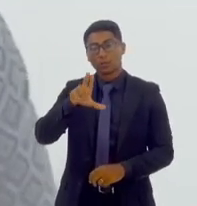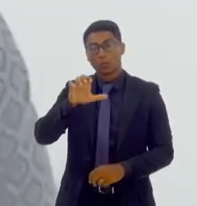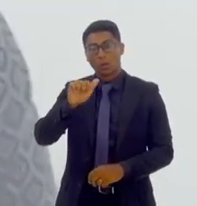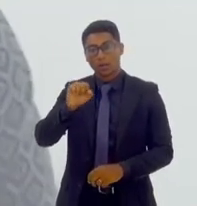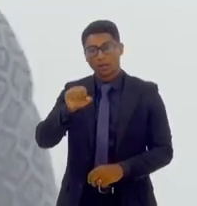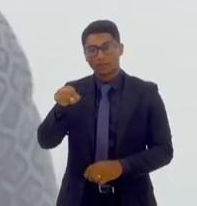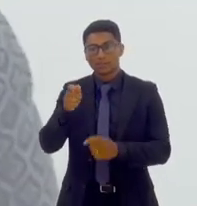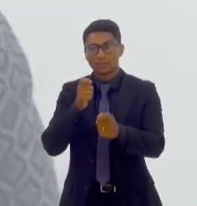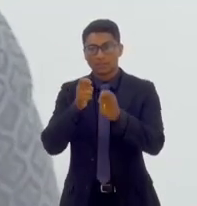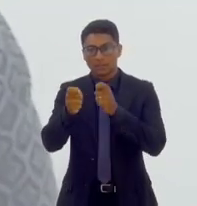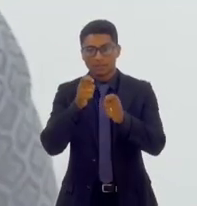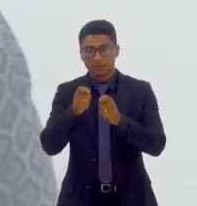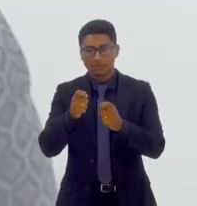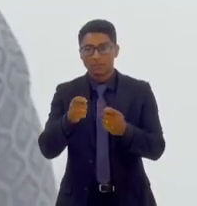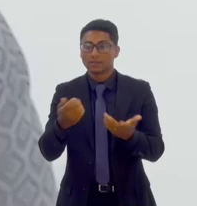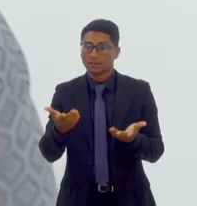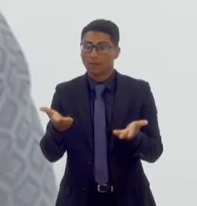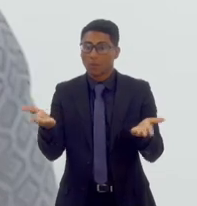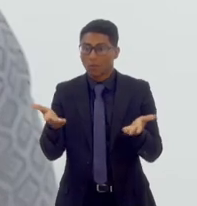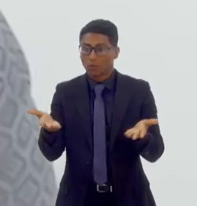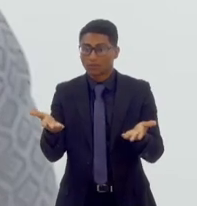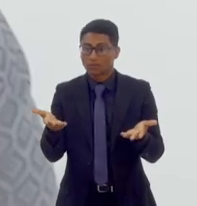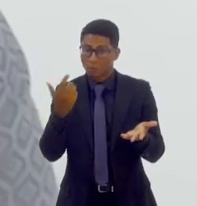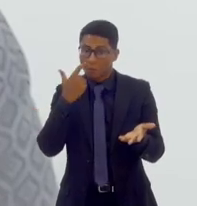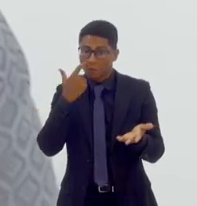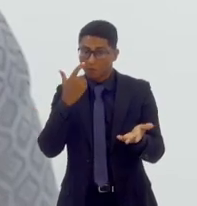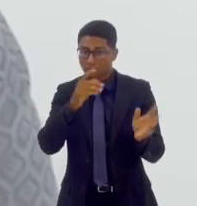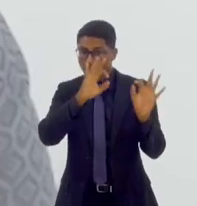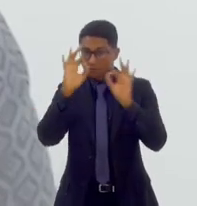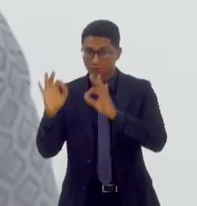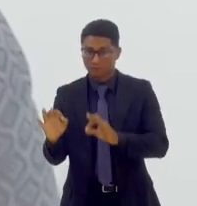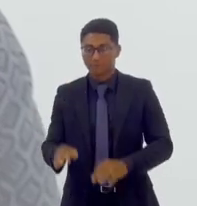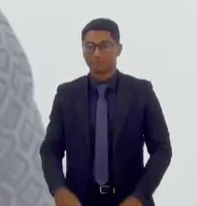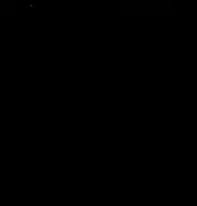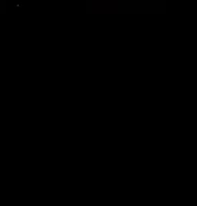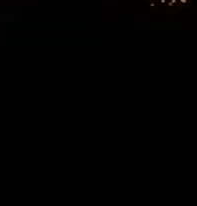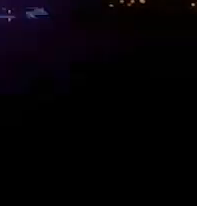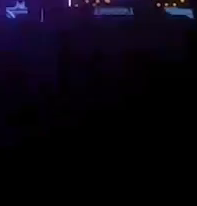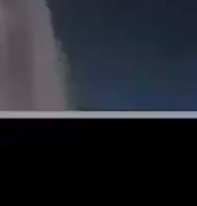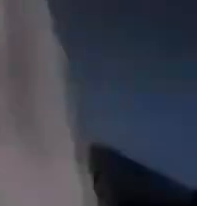Júlia Chediak, na entrevista para a Agenda de Futuro de hoje. Vamos conferir.